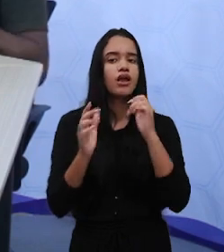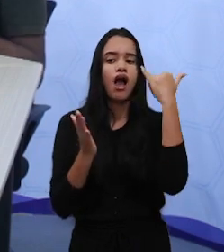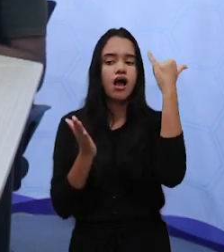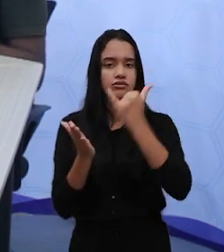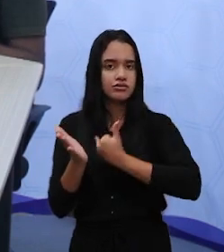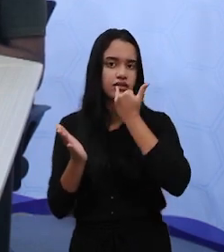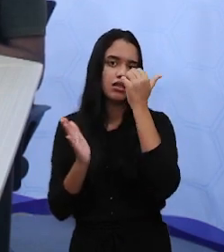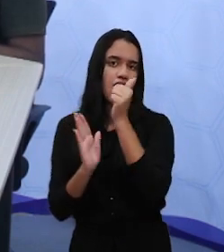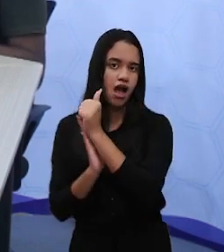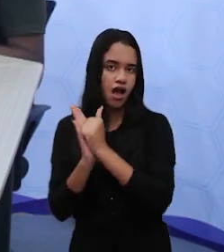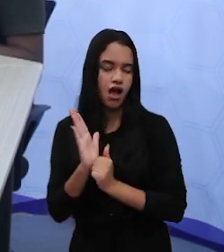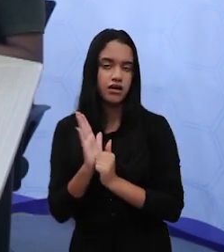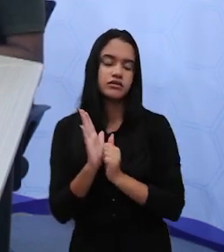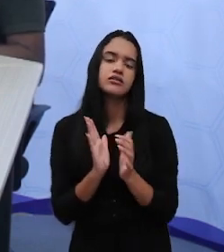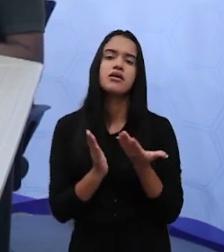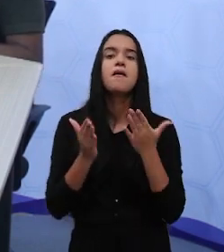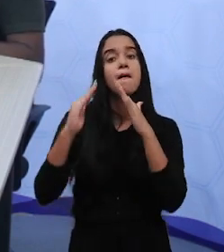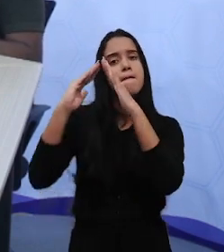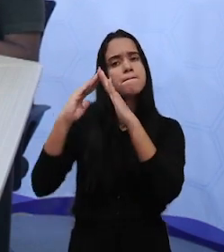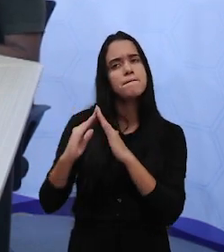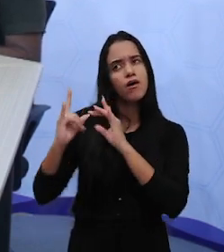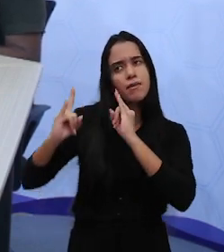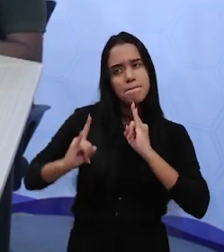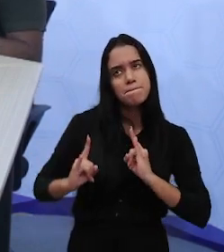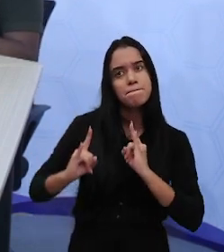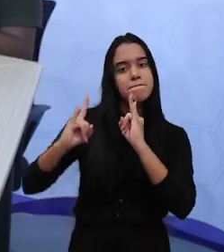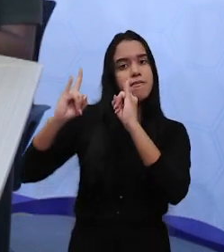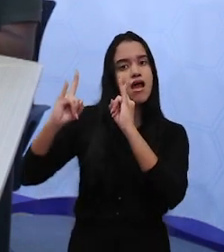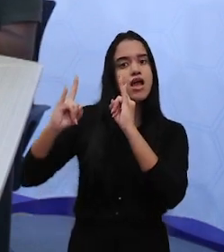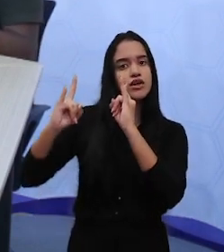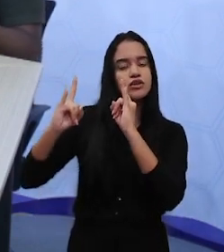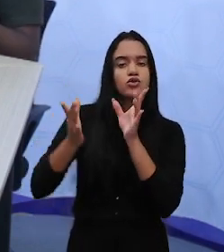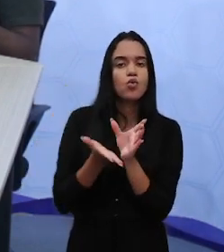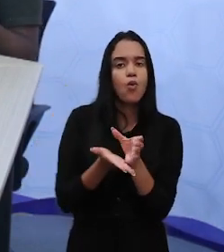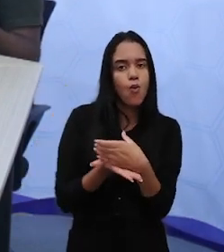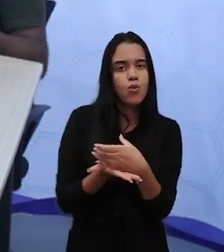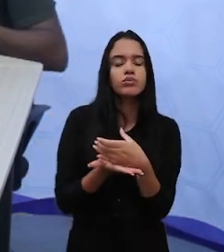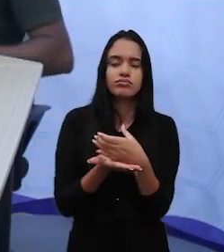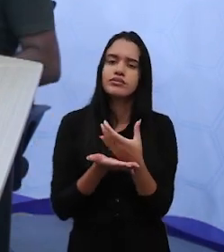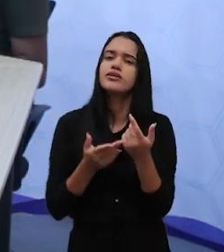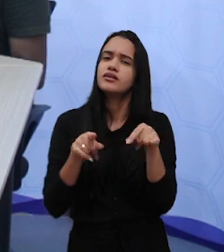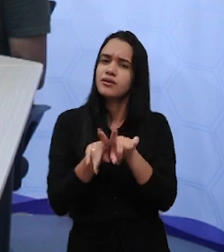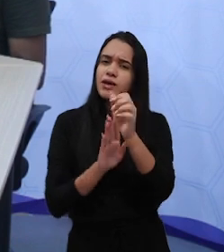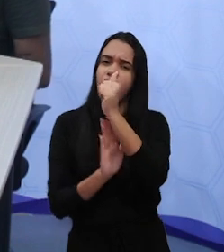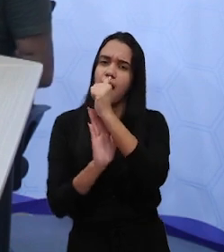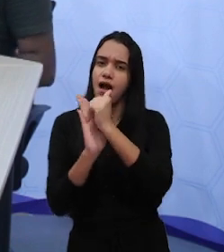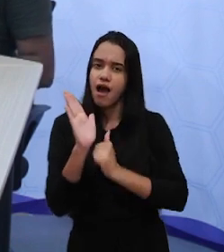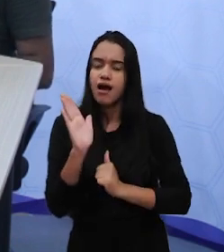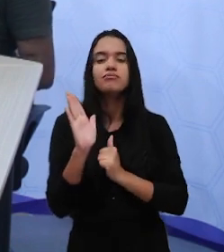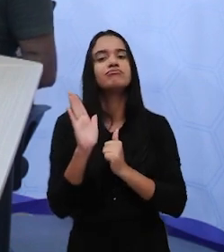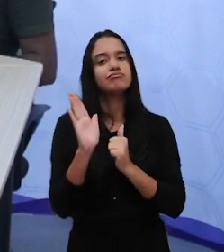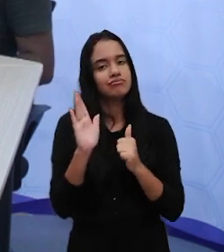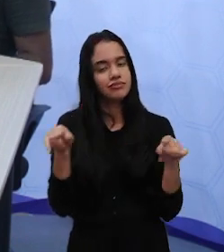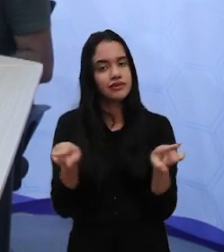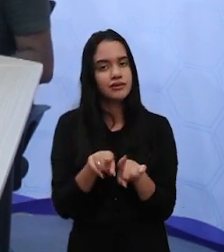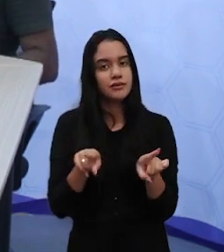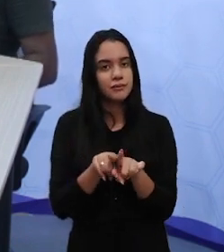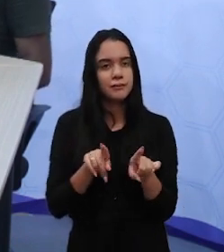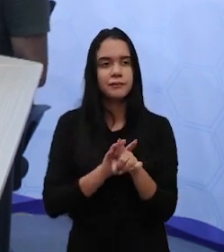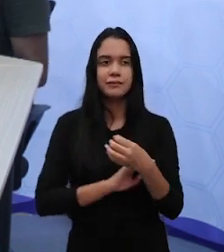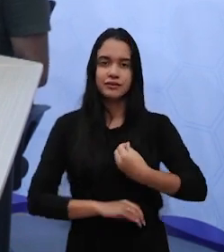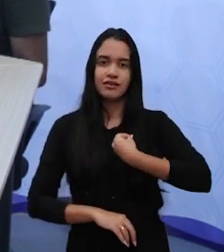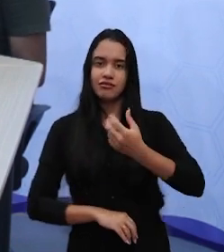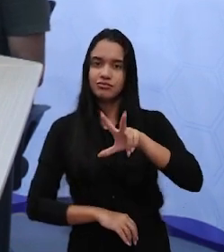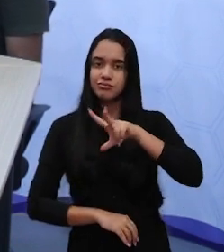exemplo, quem aqui mora em prédio, condomínio, sabe também um exemplo que a ata também se aplica também na vida privada,